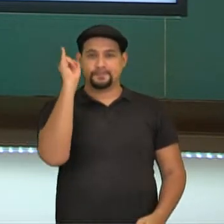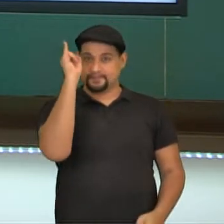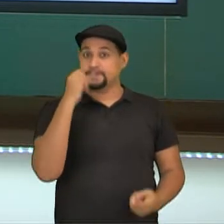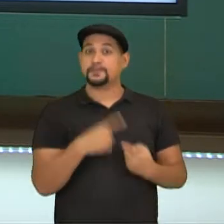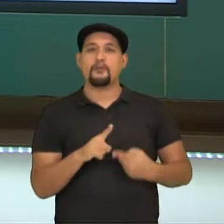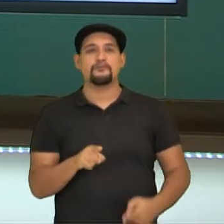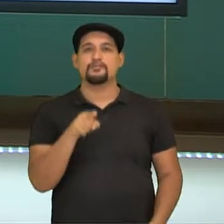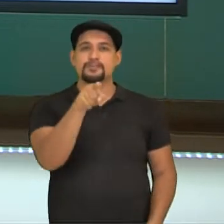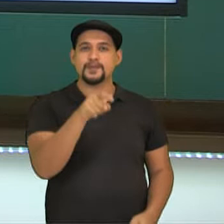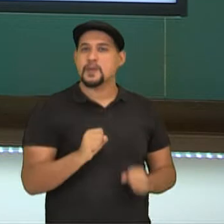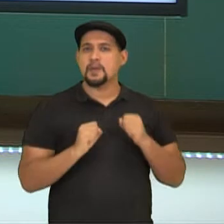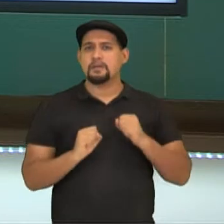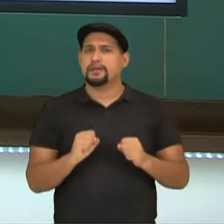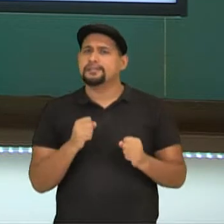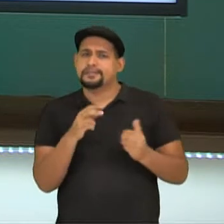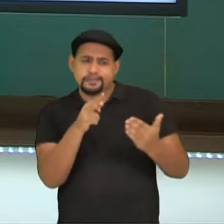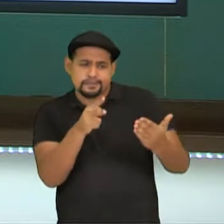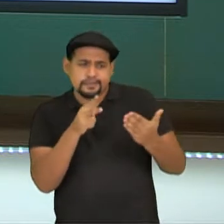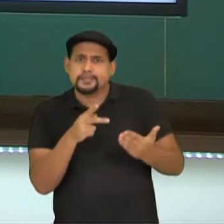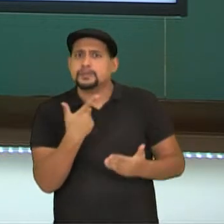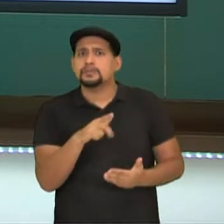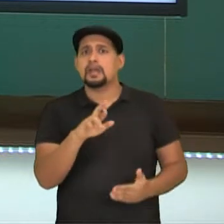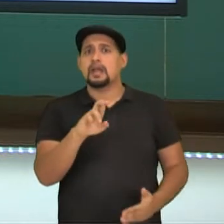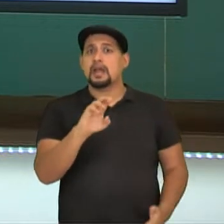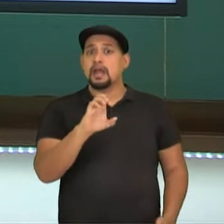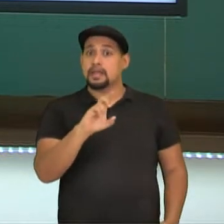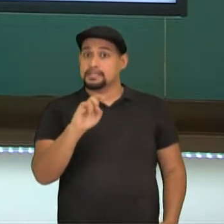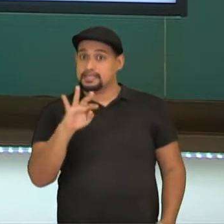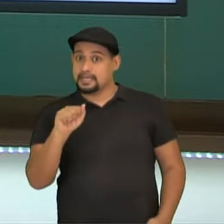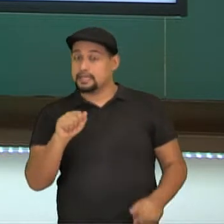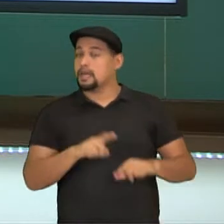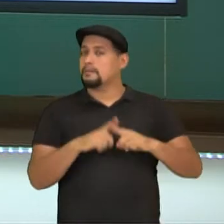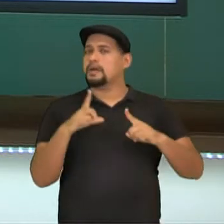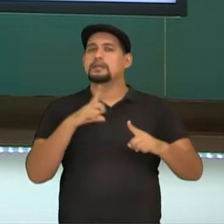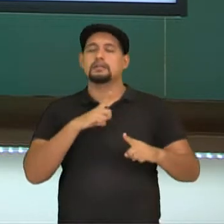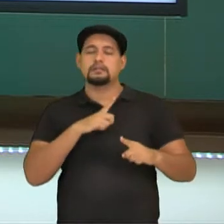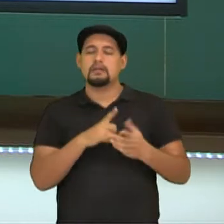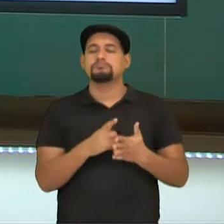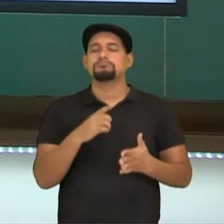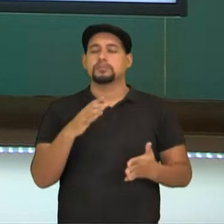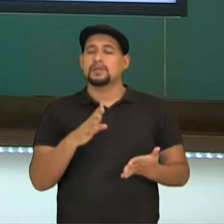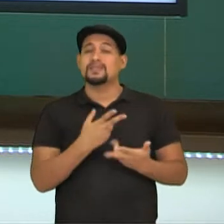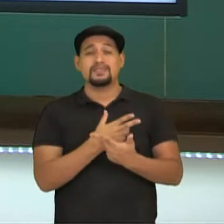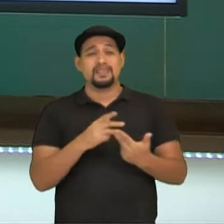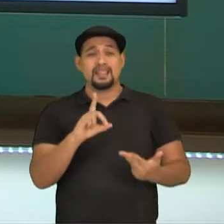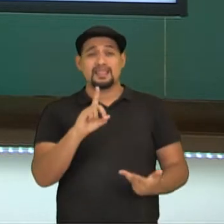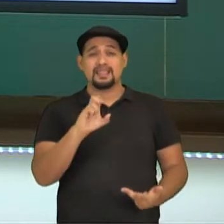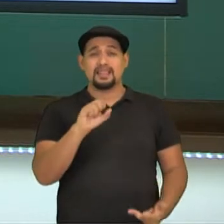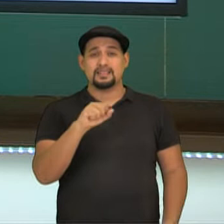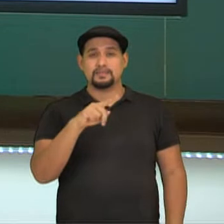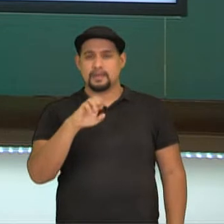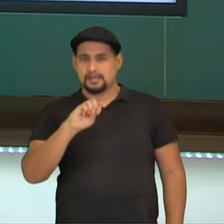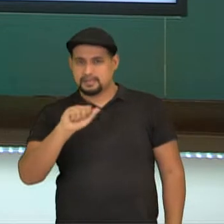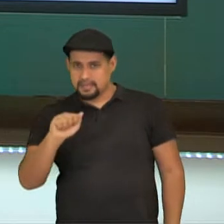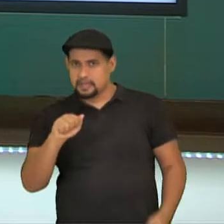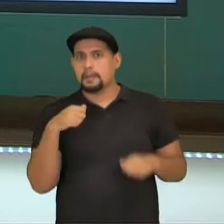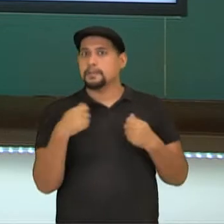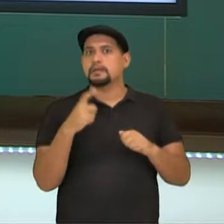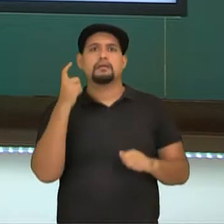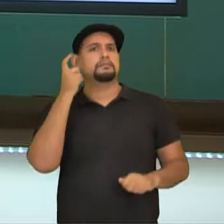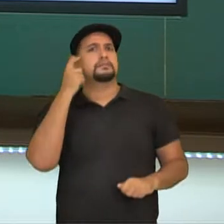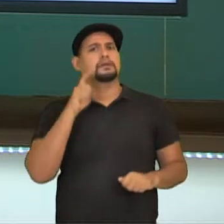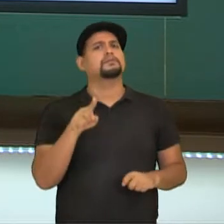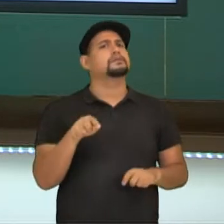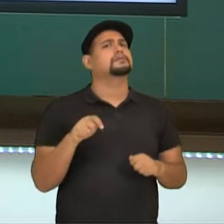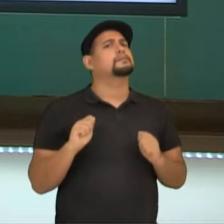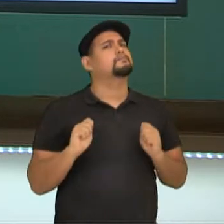porque você pode não entrar com a receita, mas você entra com muita parte da despesa. Então aí você tem que começar a pensar o